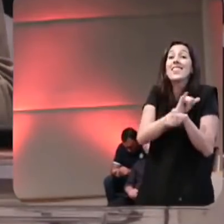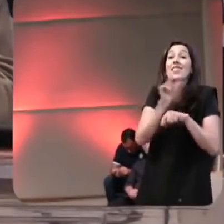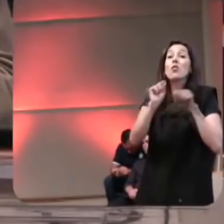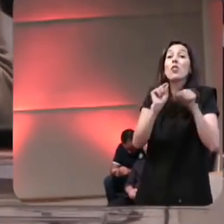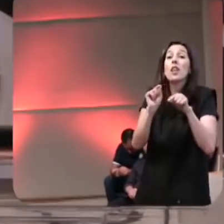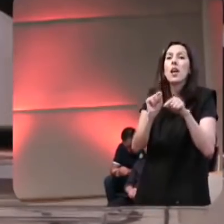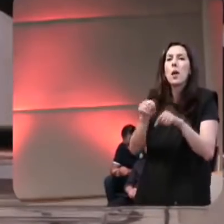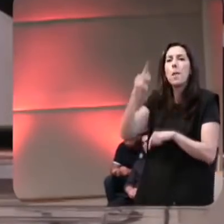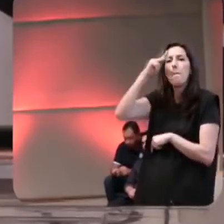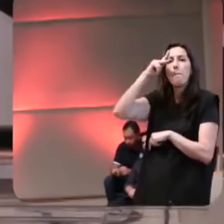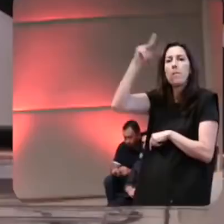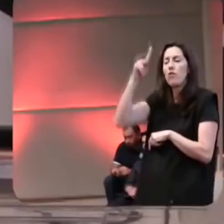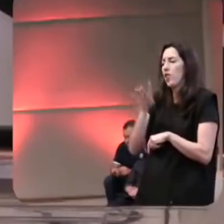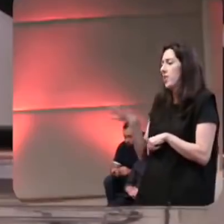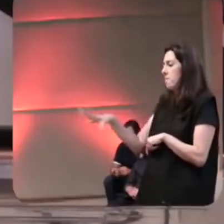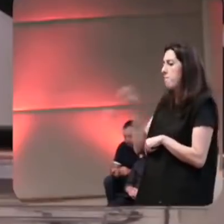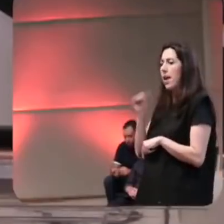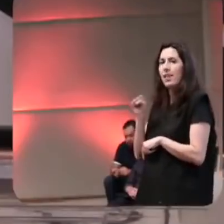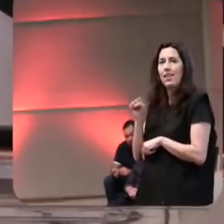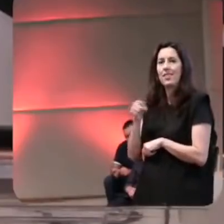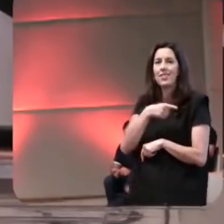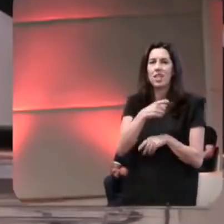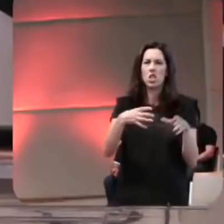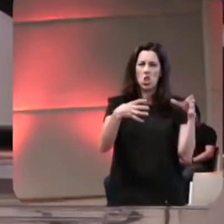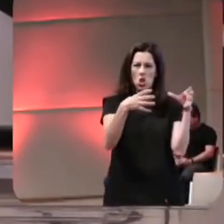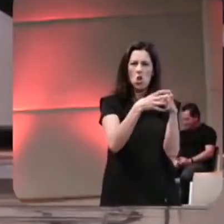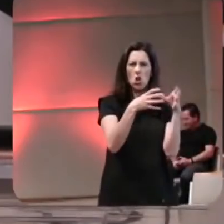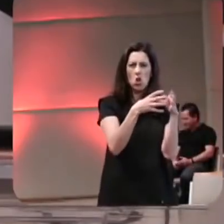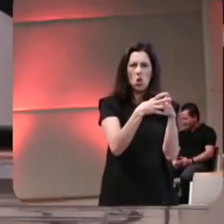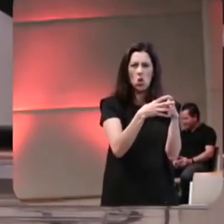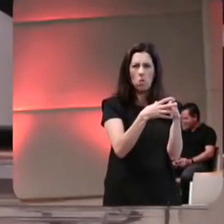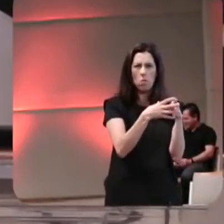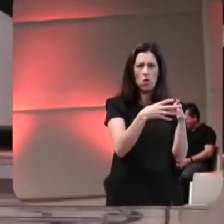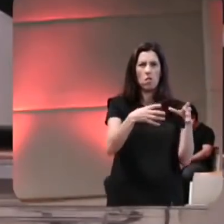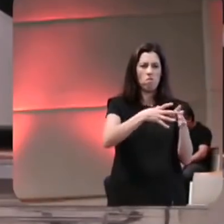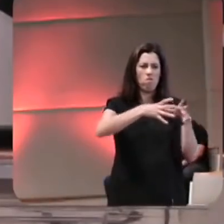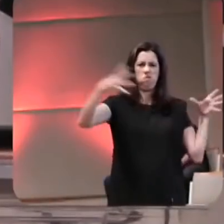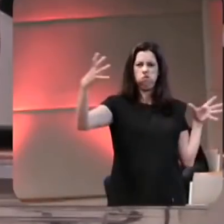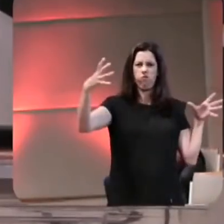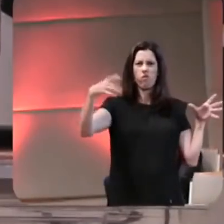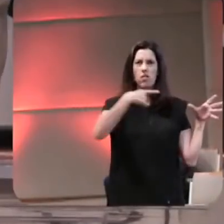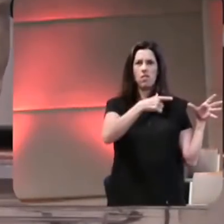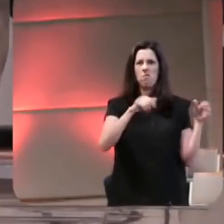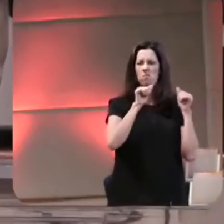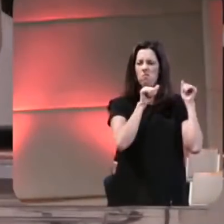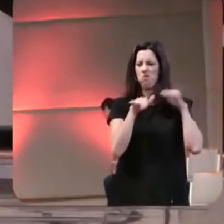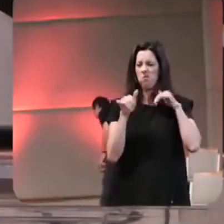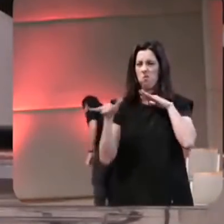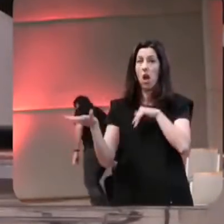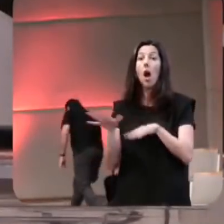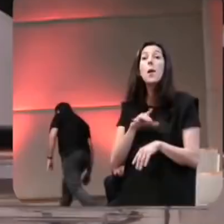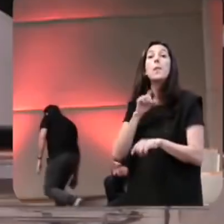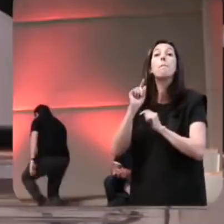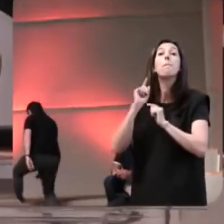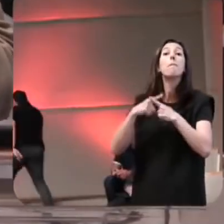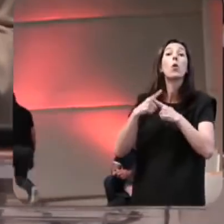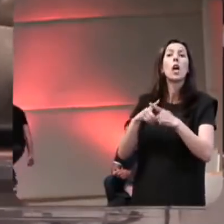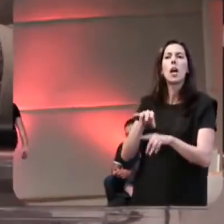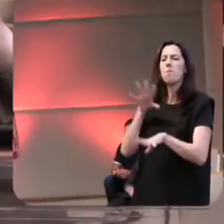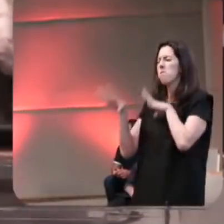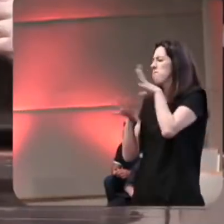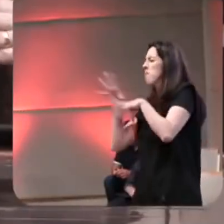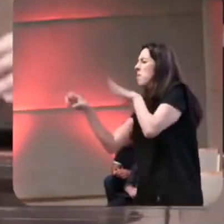da Síria. E essa era a missão dessa grande tropa. Não era um grupo pequeno, era um grupo grande de soldados, os